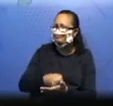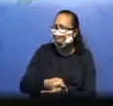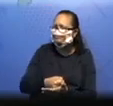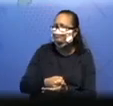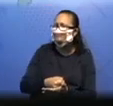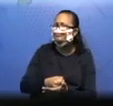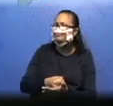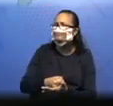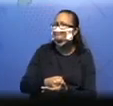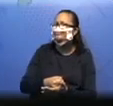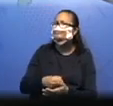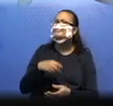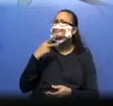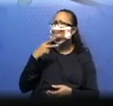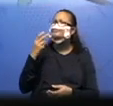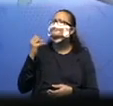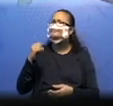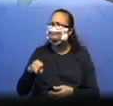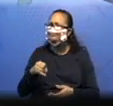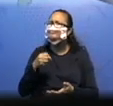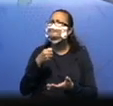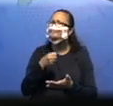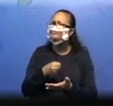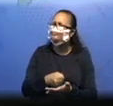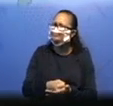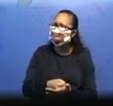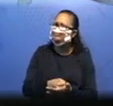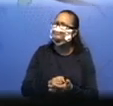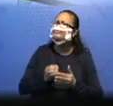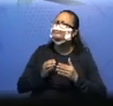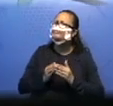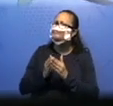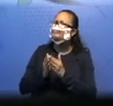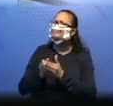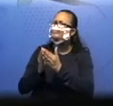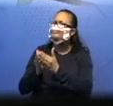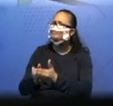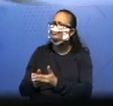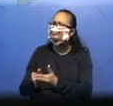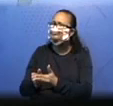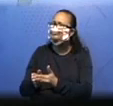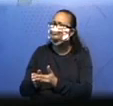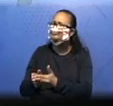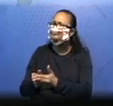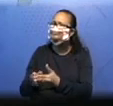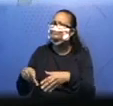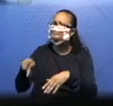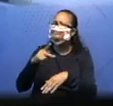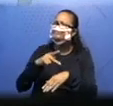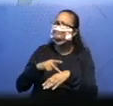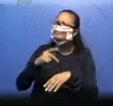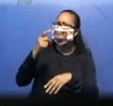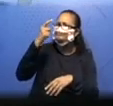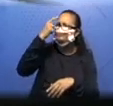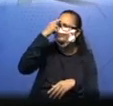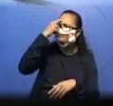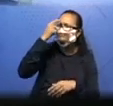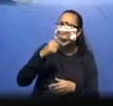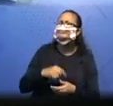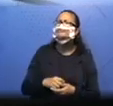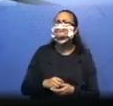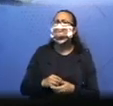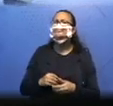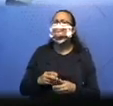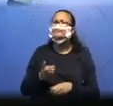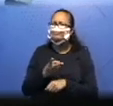rei Fernando, ele aceitou a proposta de Colombo. Não, eu vou te pagar, eu vou bancar a tua viagem. Vai lá, vai